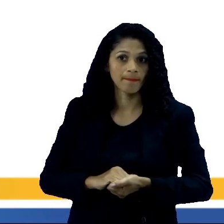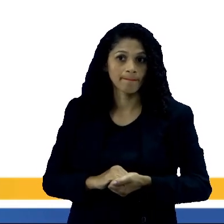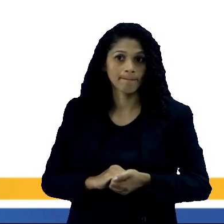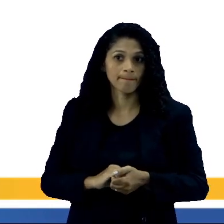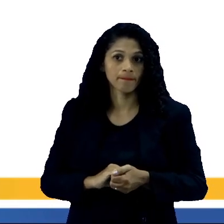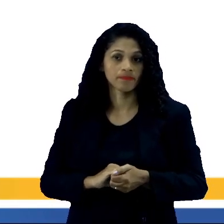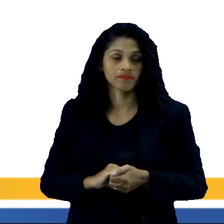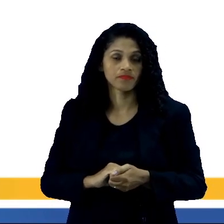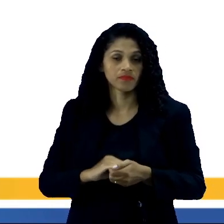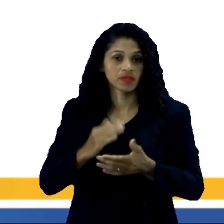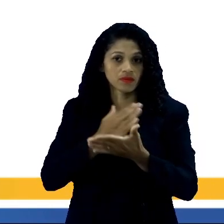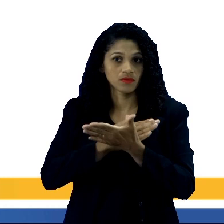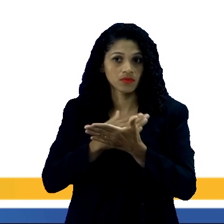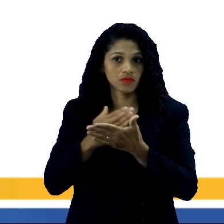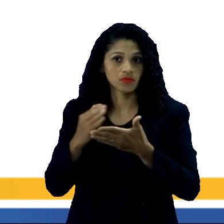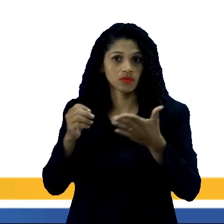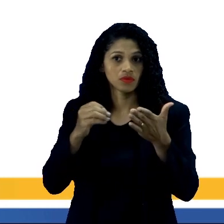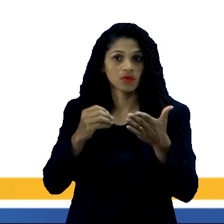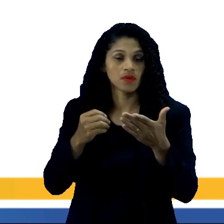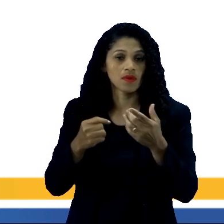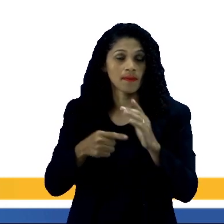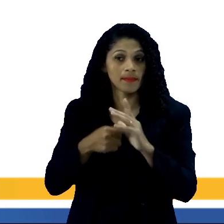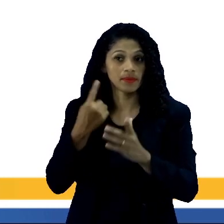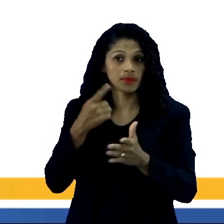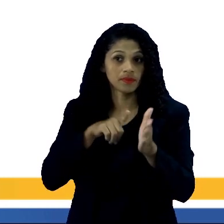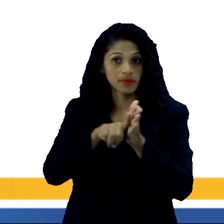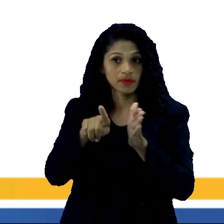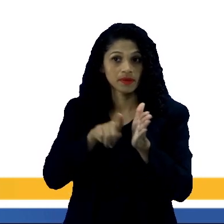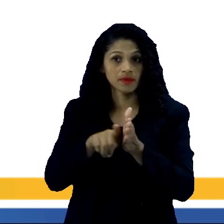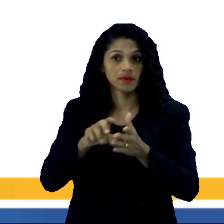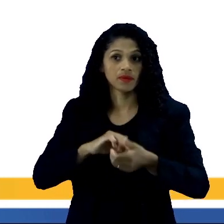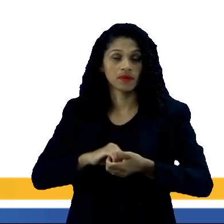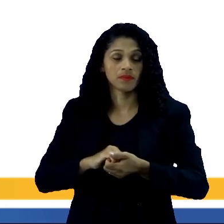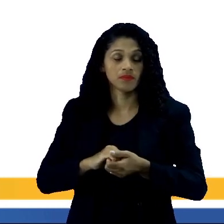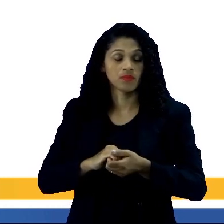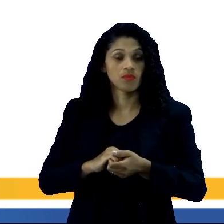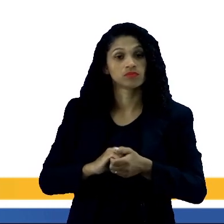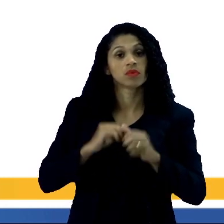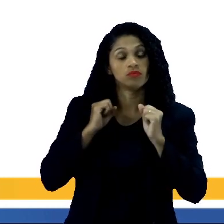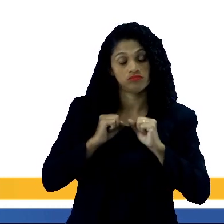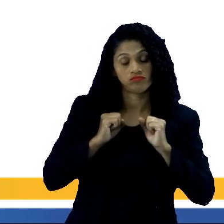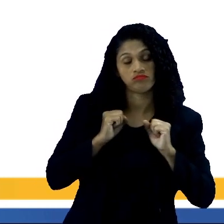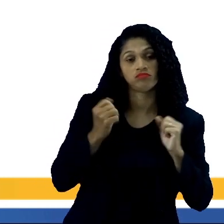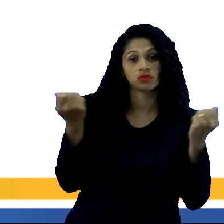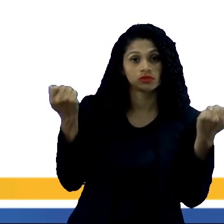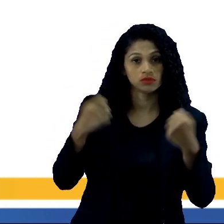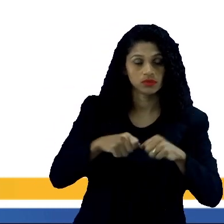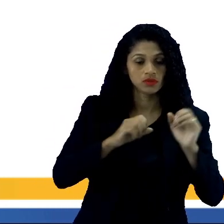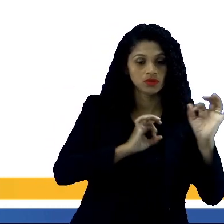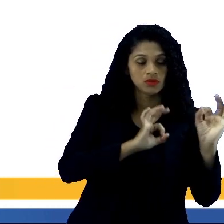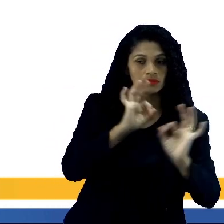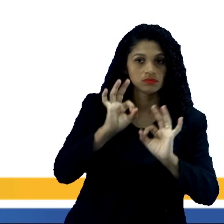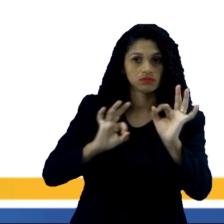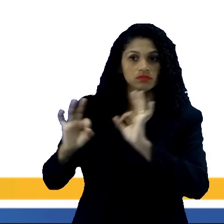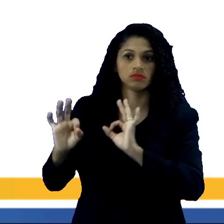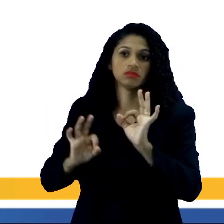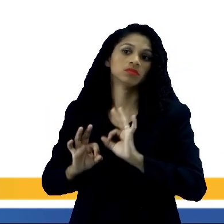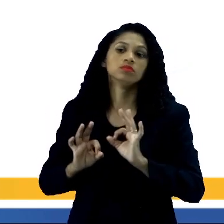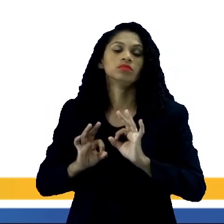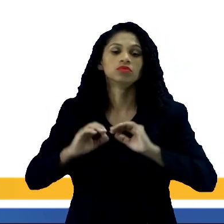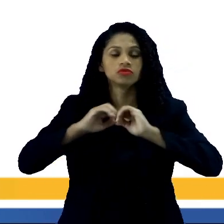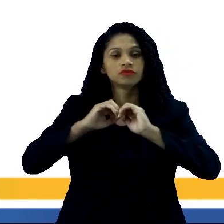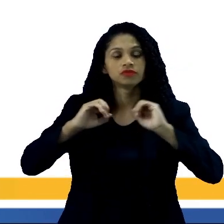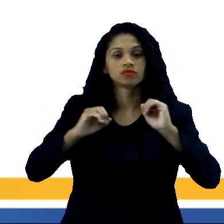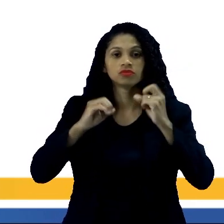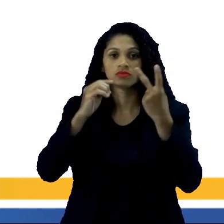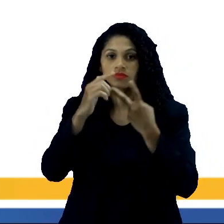Para começar, na nossa primeira questão, nós temos o seguinte: podemos organizar o sistema nervoso humano dividindo em 2 partes,